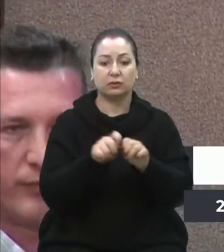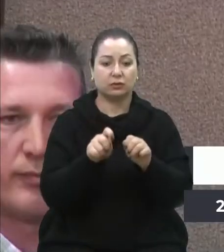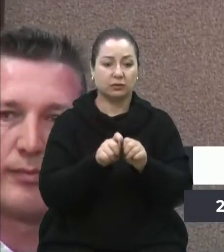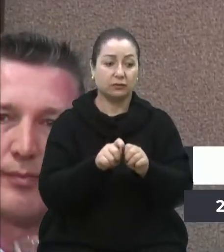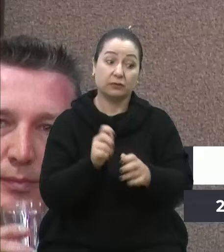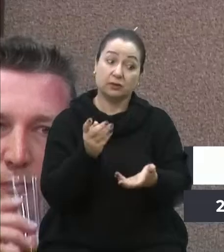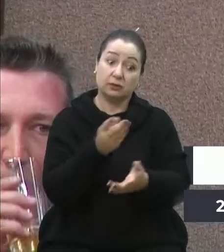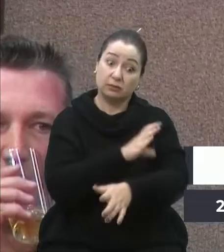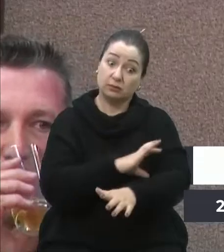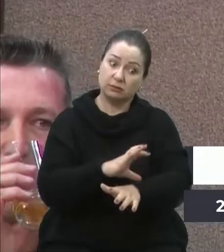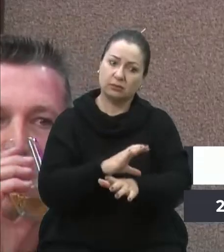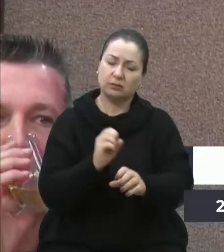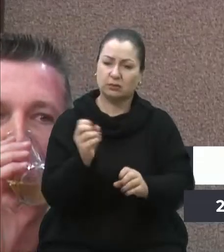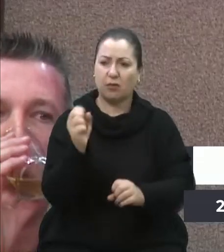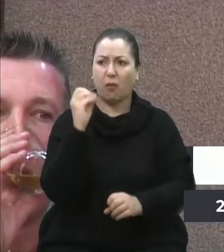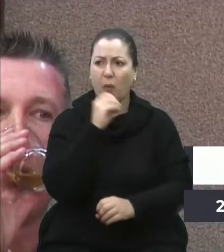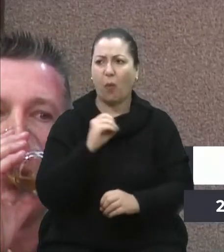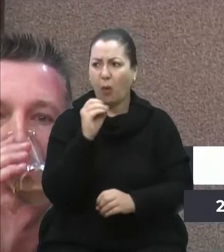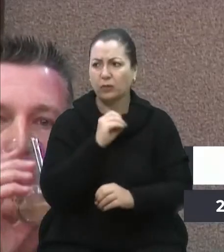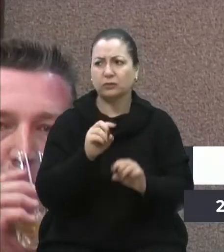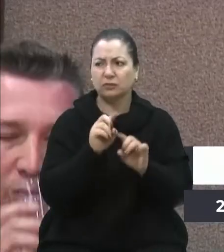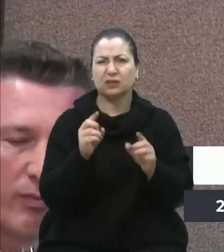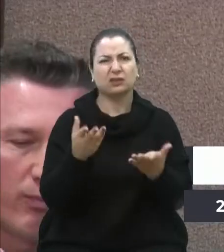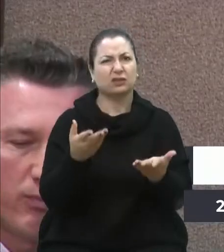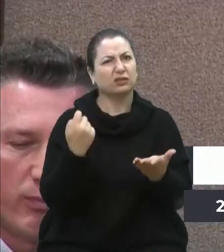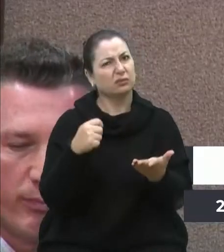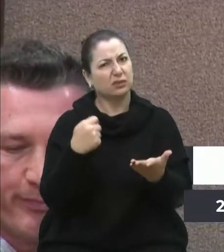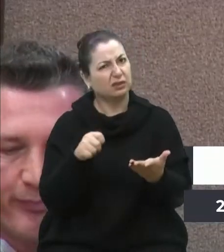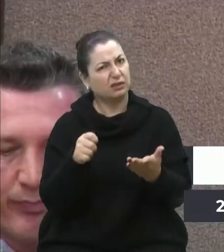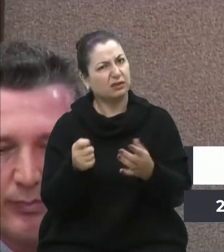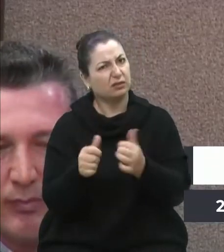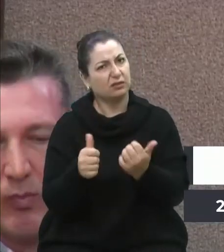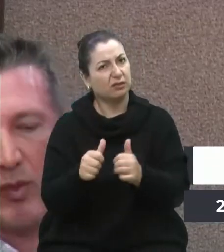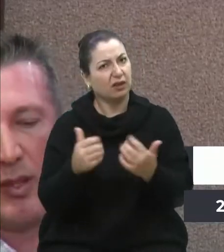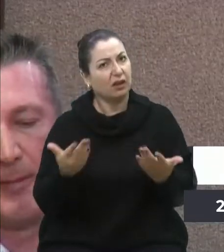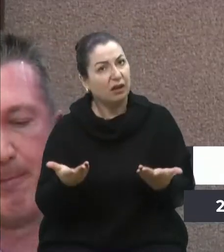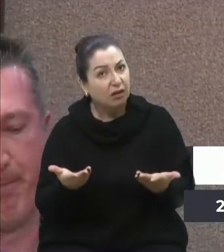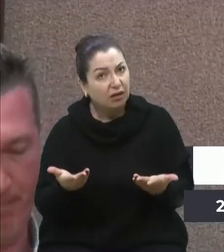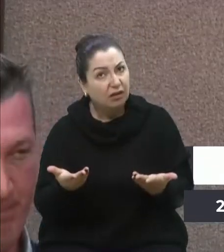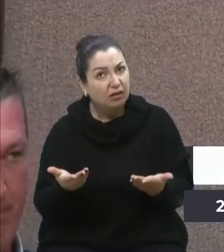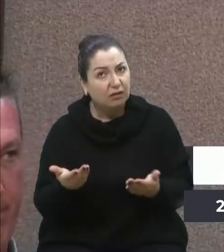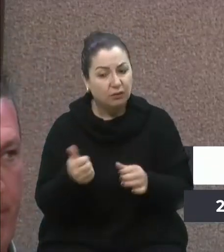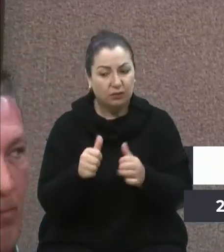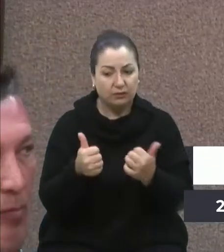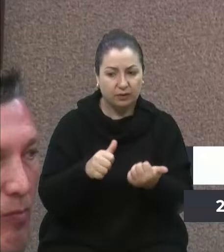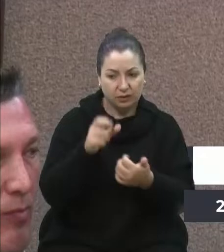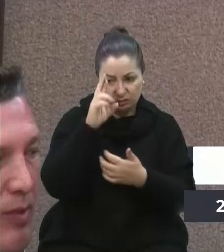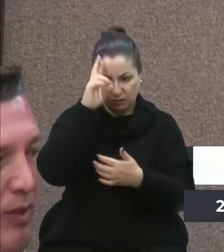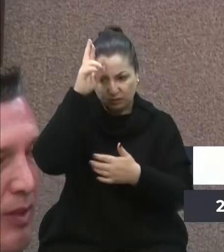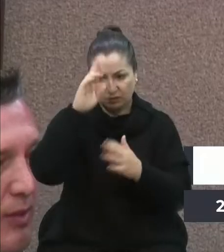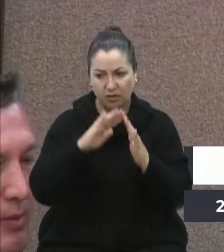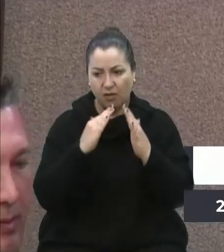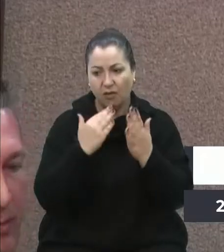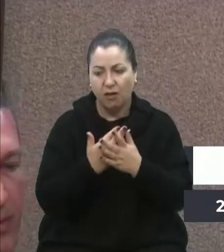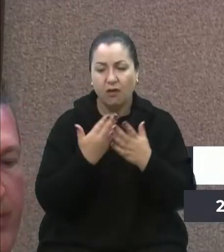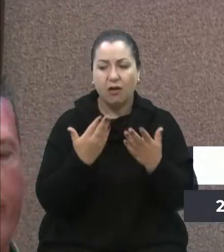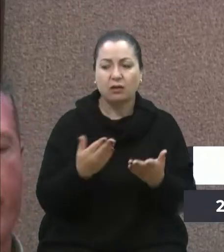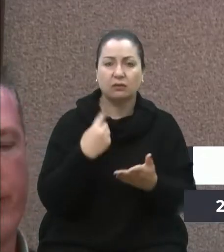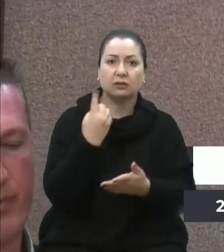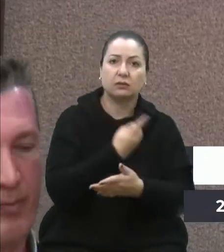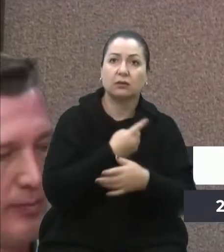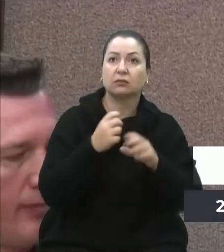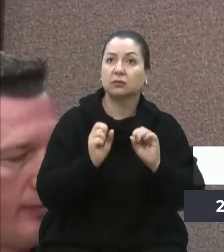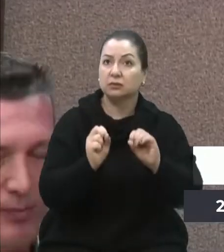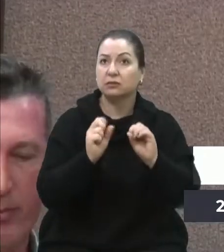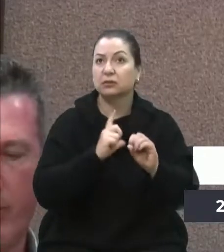qualificar? Esse é o ponto, vereador Fantinel. Qualificar a direção das escolas para que nós